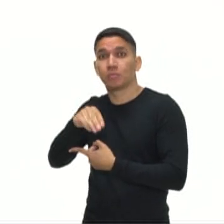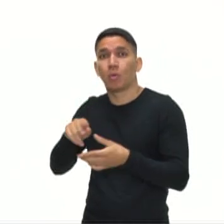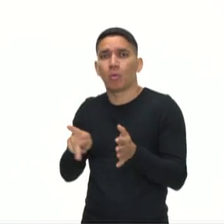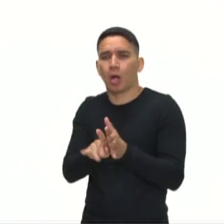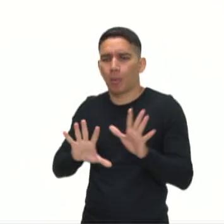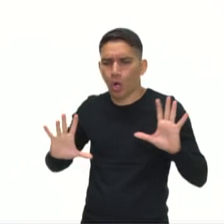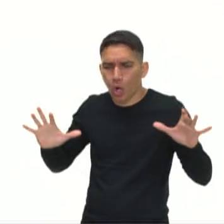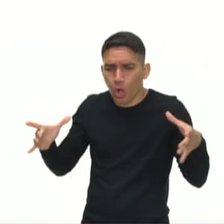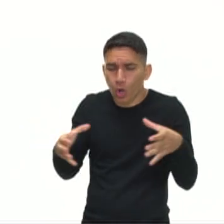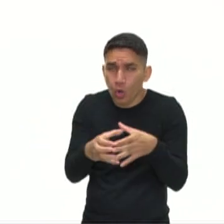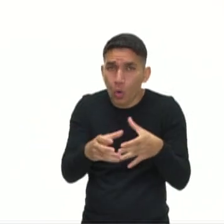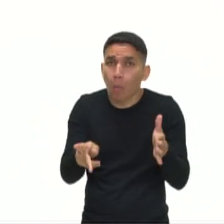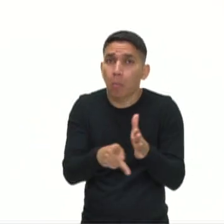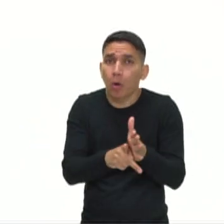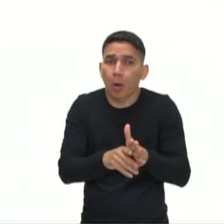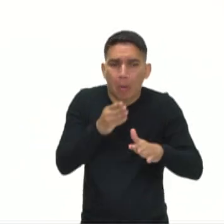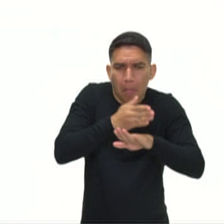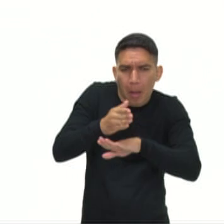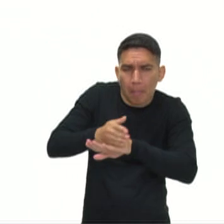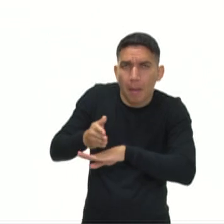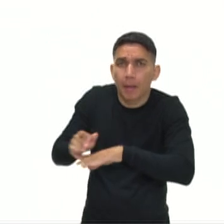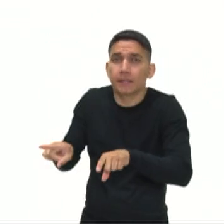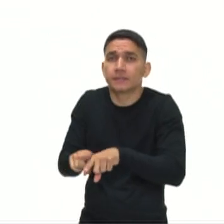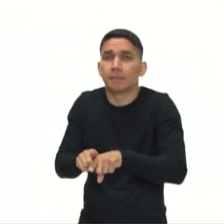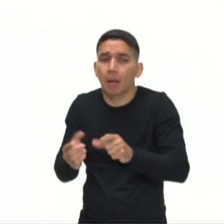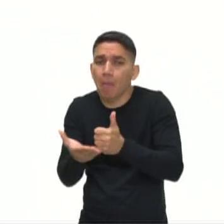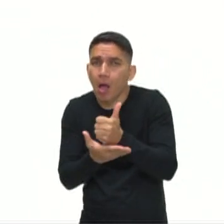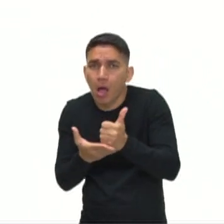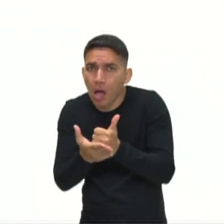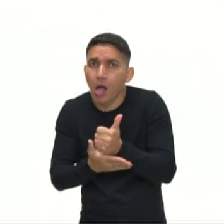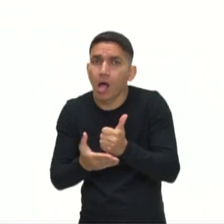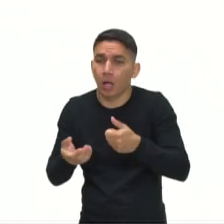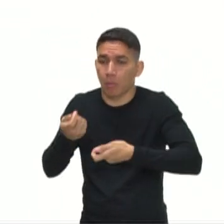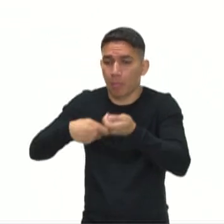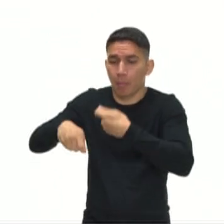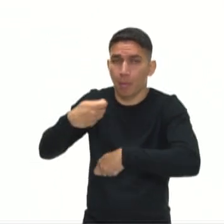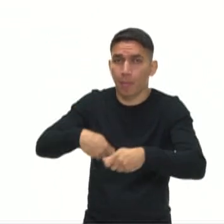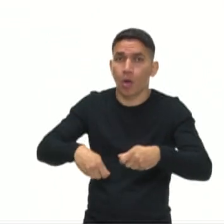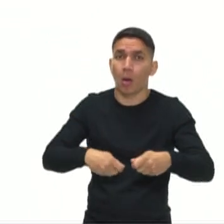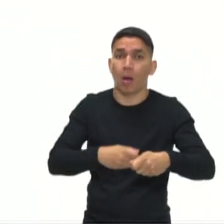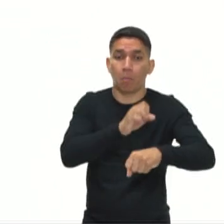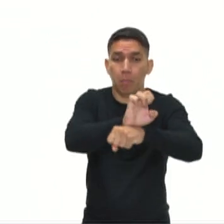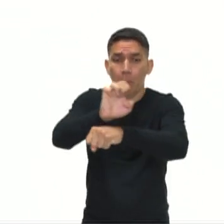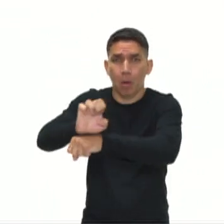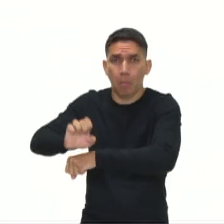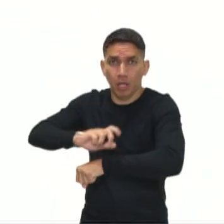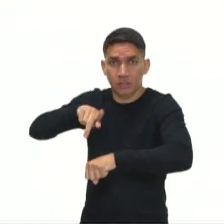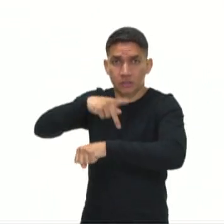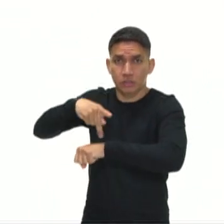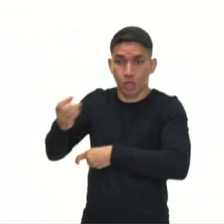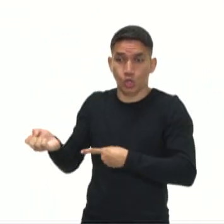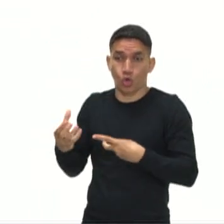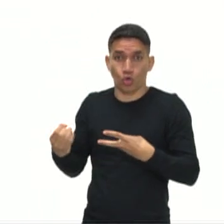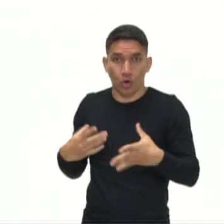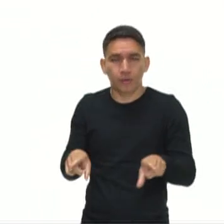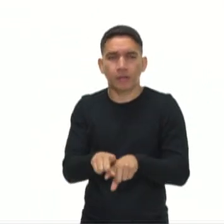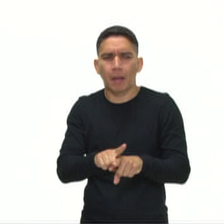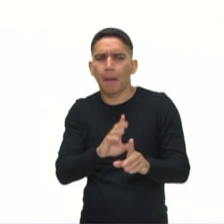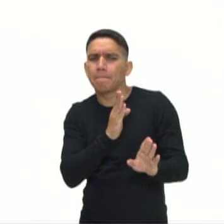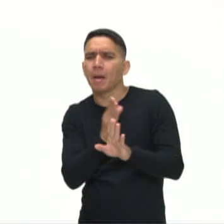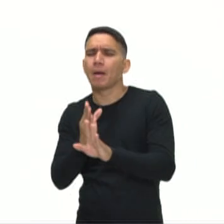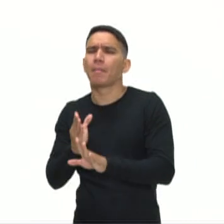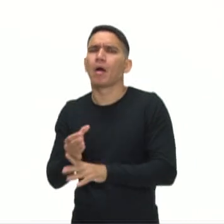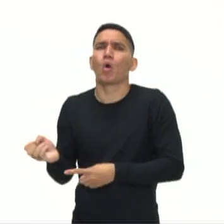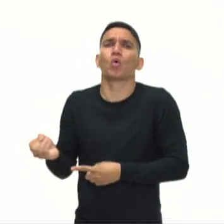princípios econômicos adotados pelos Estados nacionais modernos e identificar as principais características